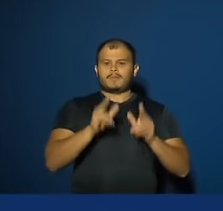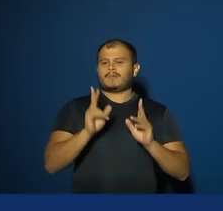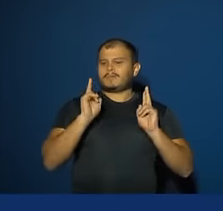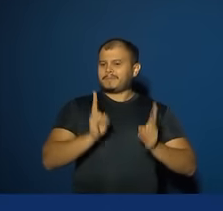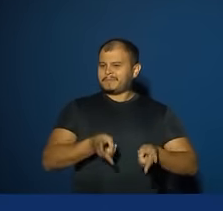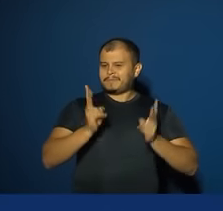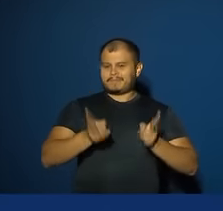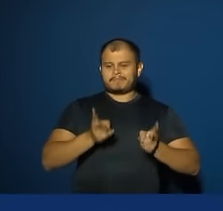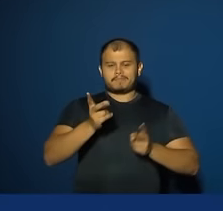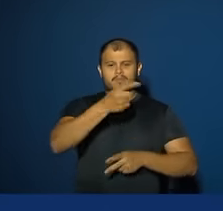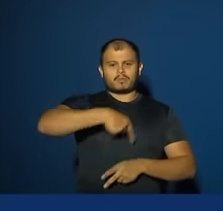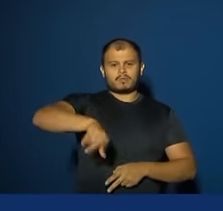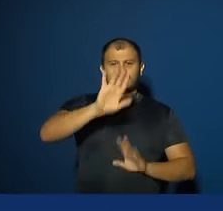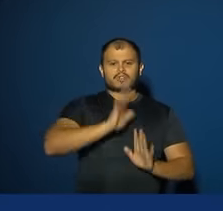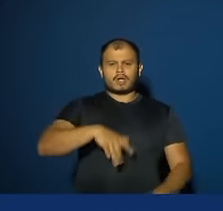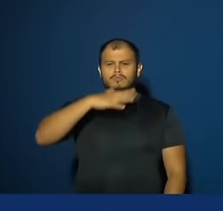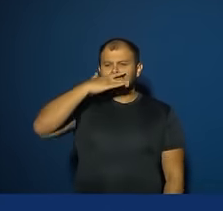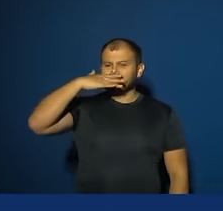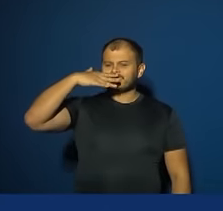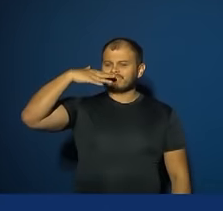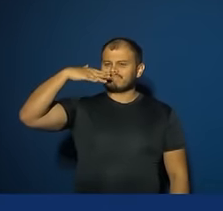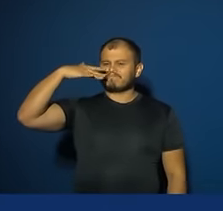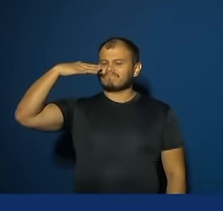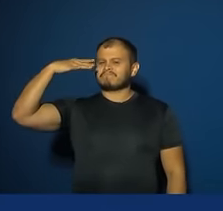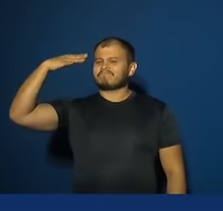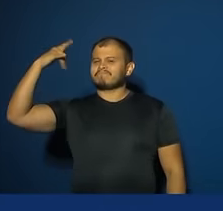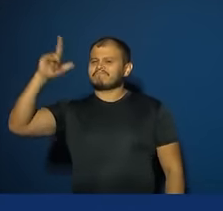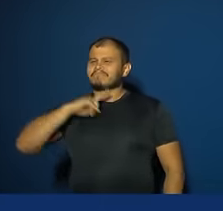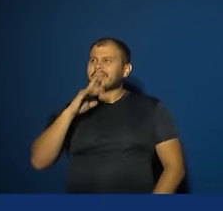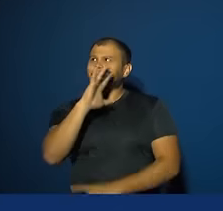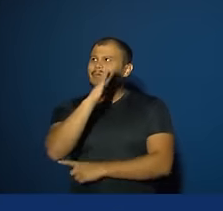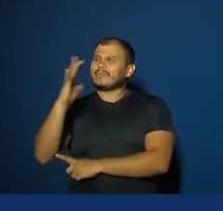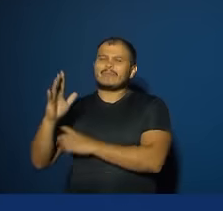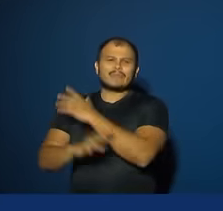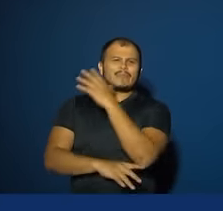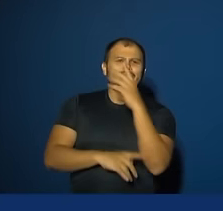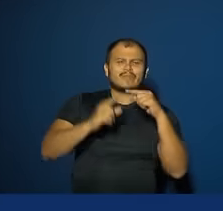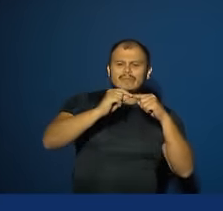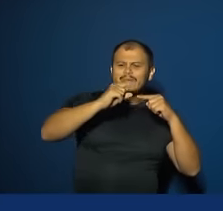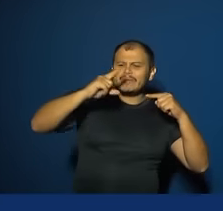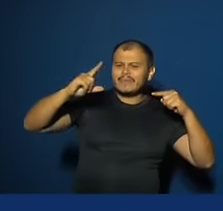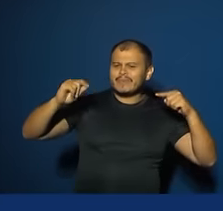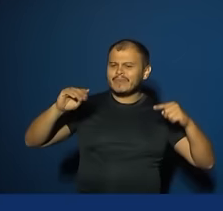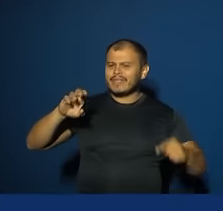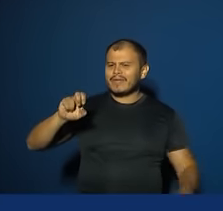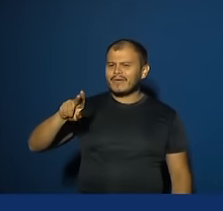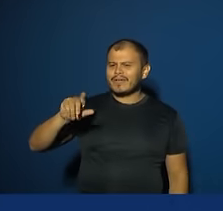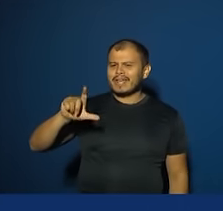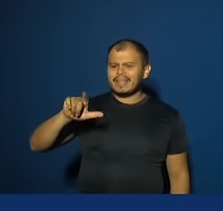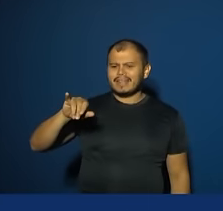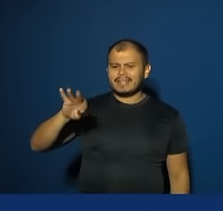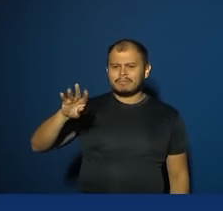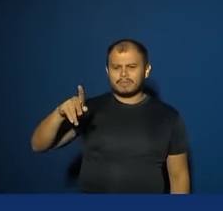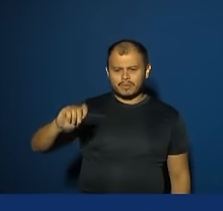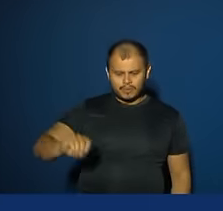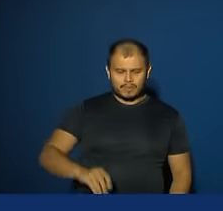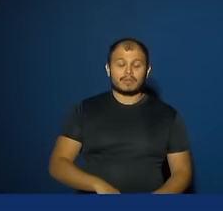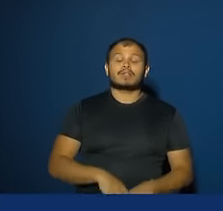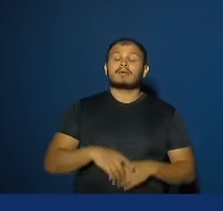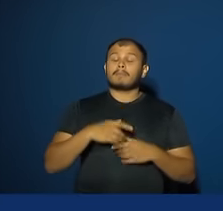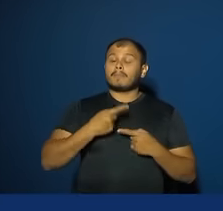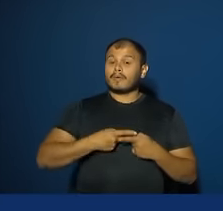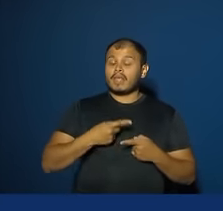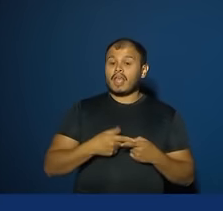o pessoal já tá sentindo o cheirinho de eucalipto o o William aqui esse esse